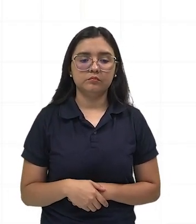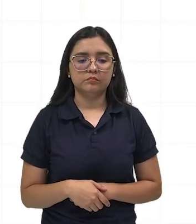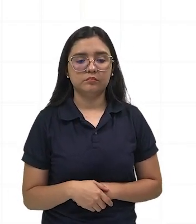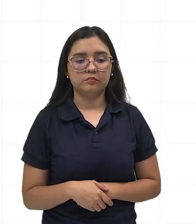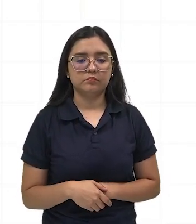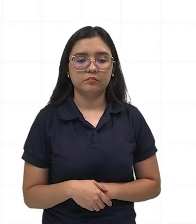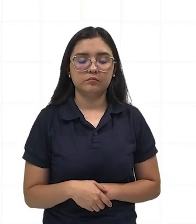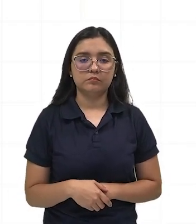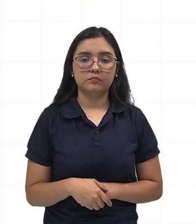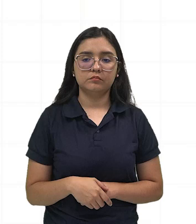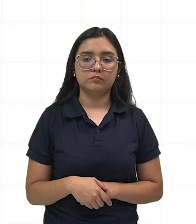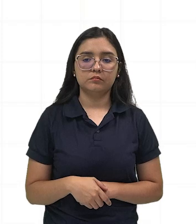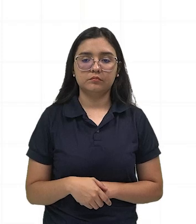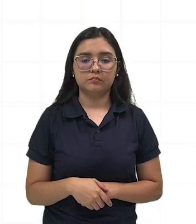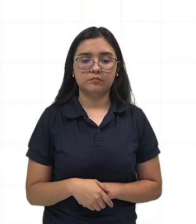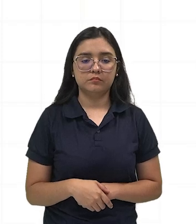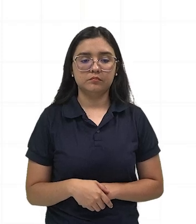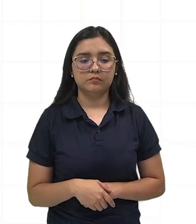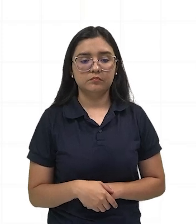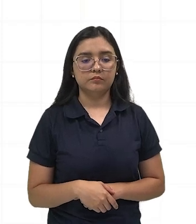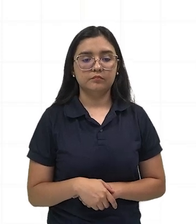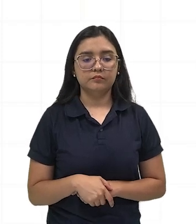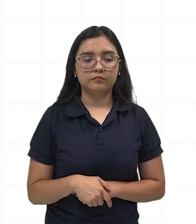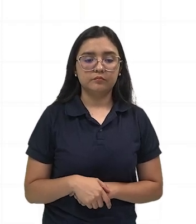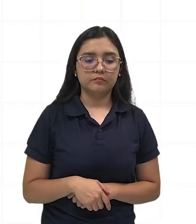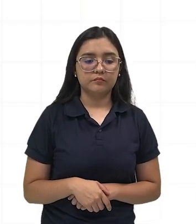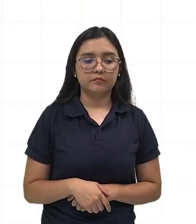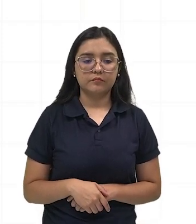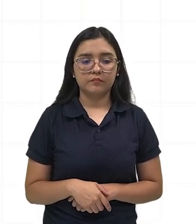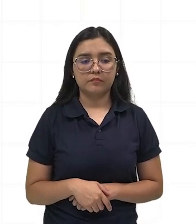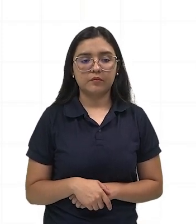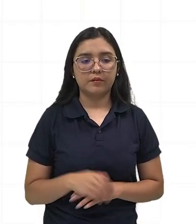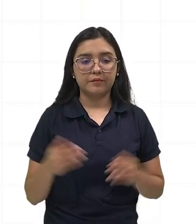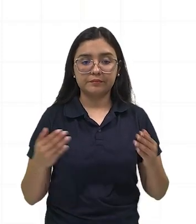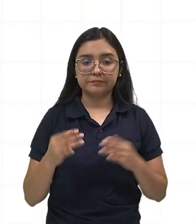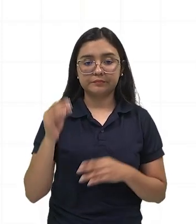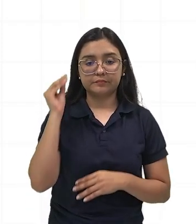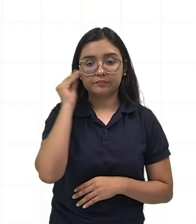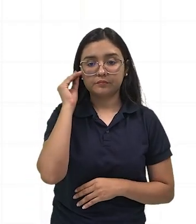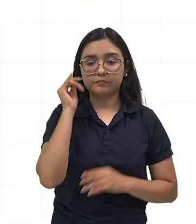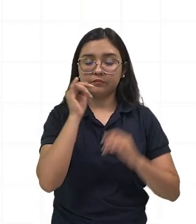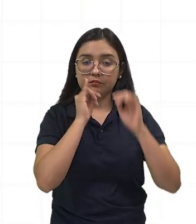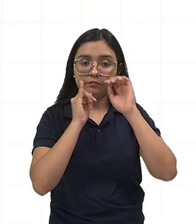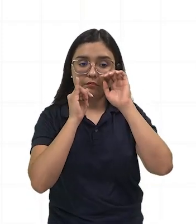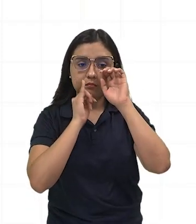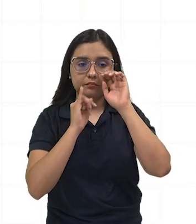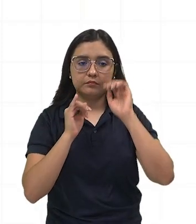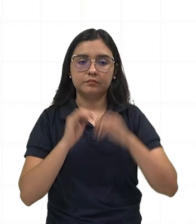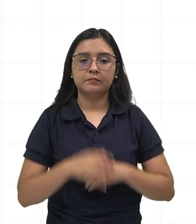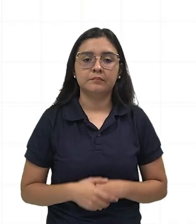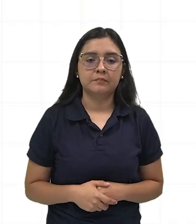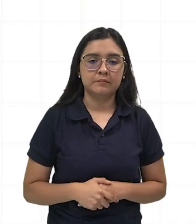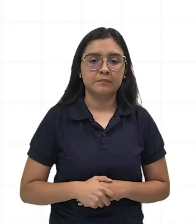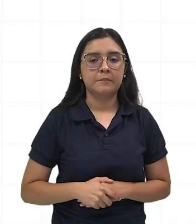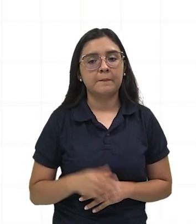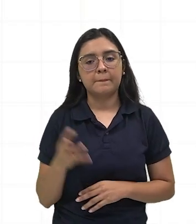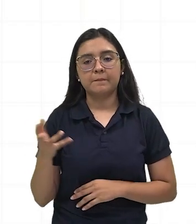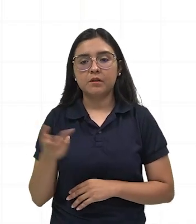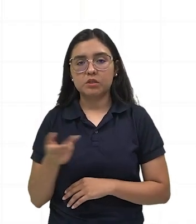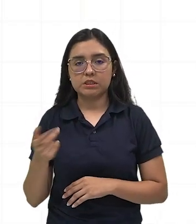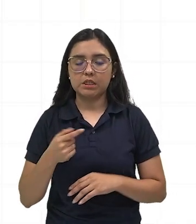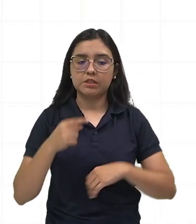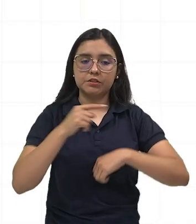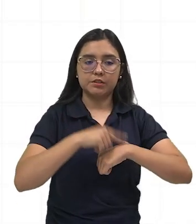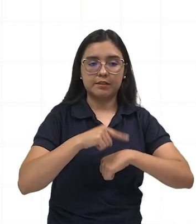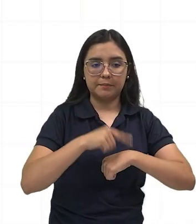outra aumenta. Então, vamos ver exemplos. Olha. As grandezas, velocidade e